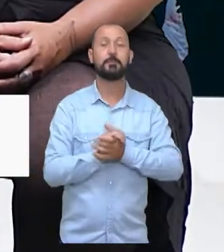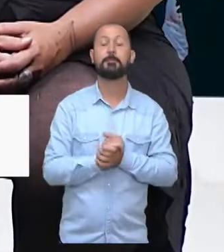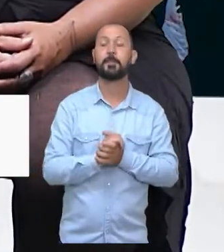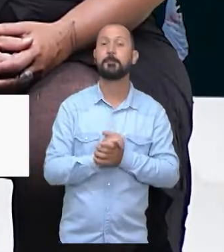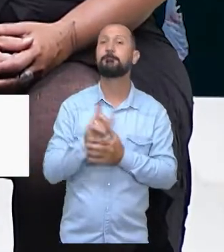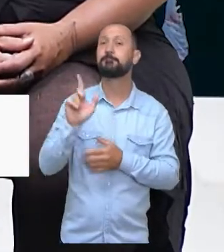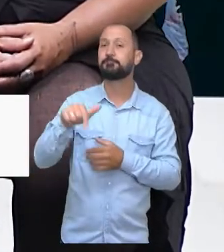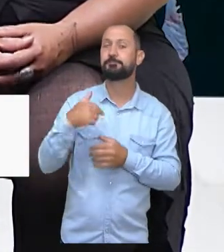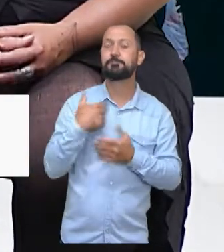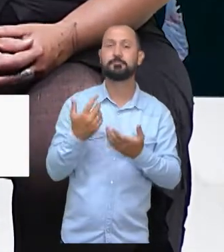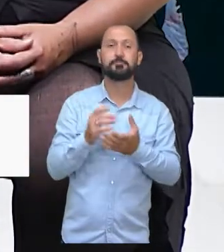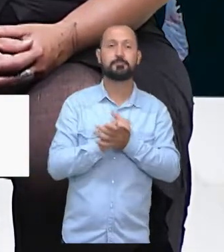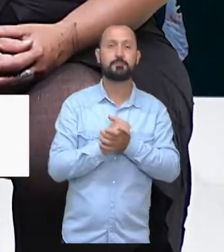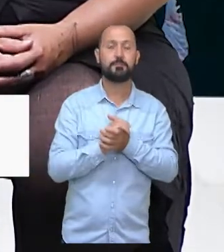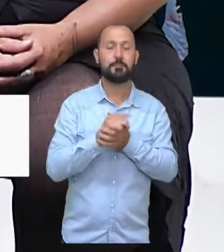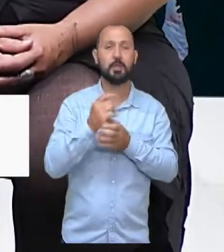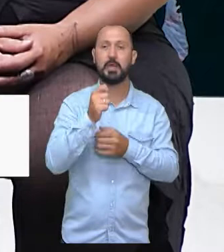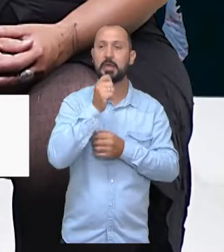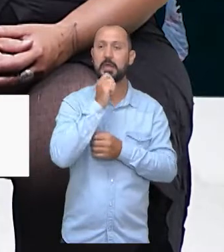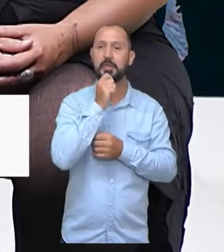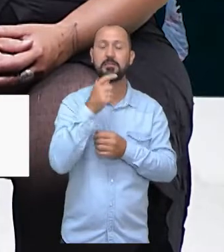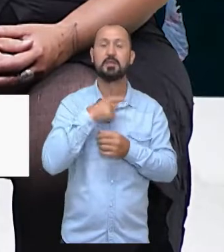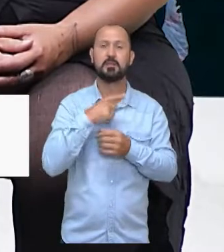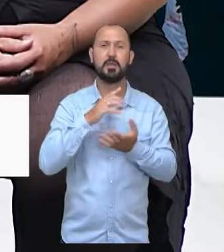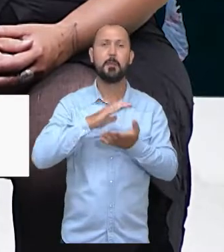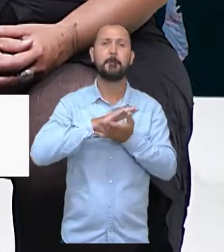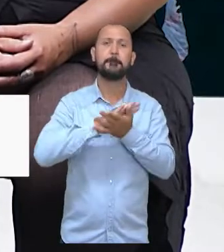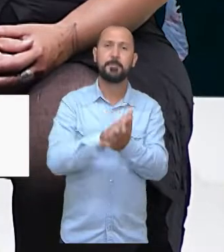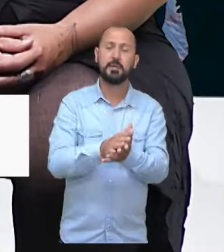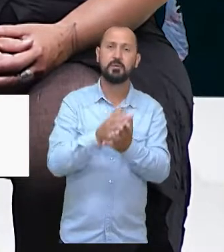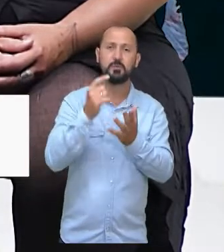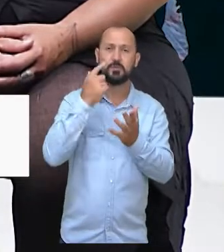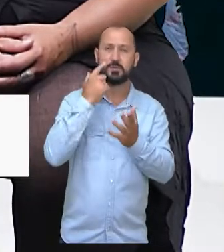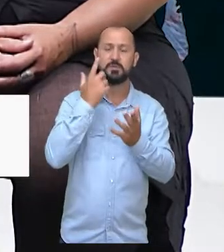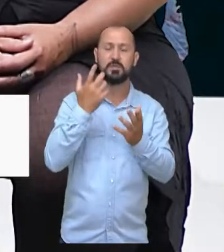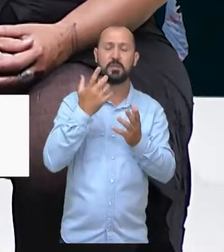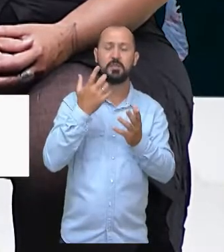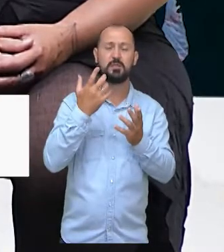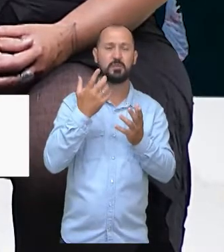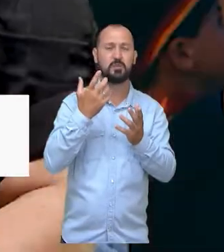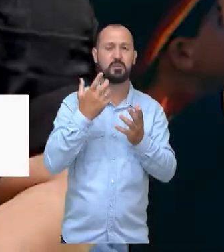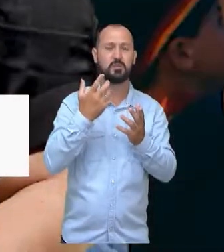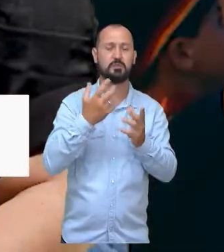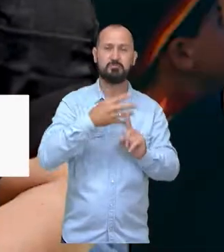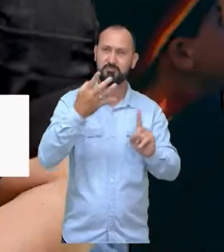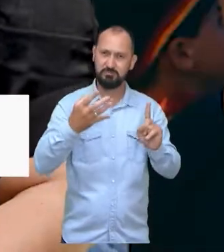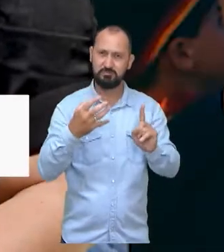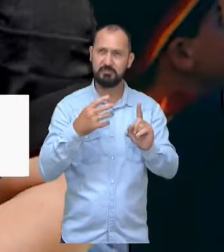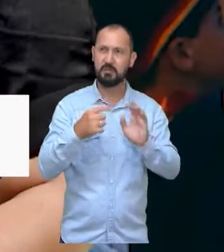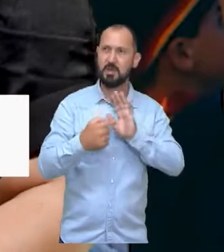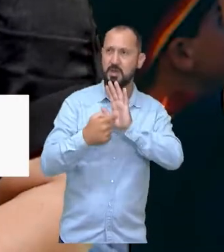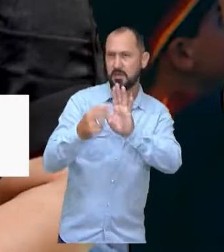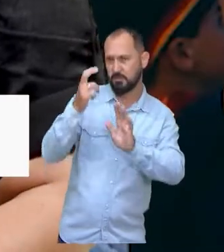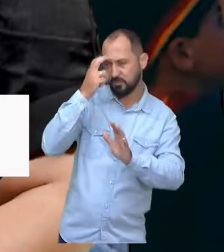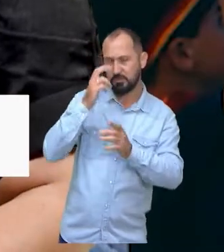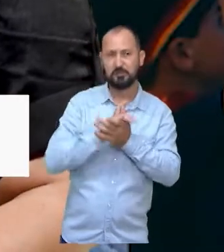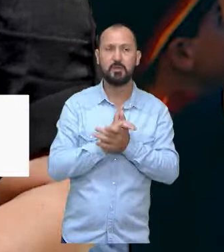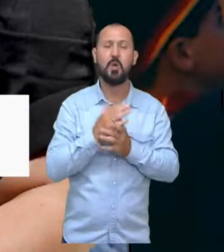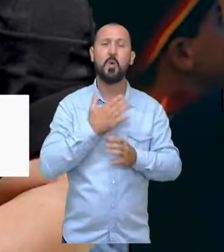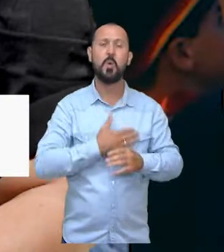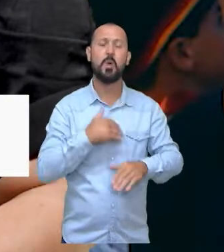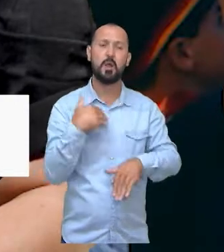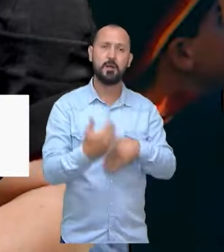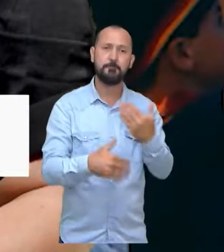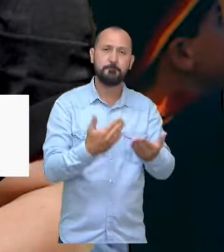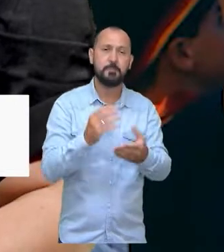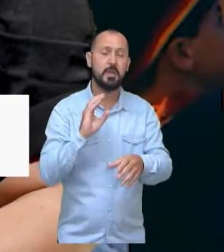LGBT. É exatamente essa questão. Carla, ainda há um preconceito com essas expressões culturais? Gradativamente a gente vai